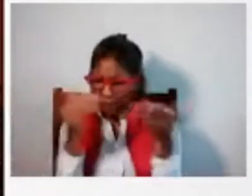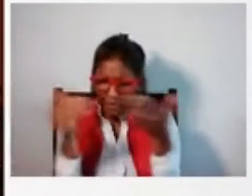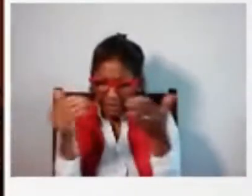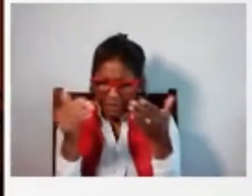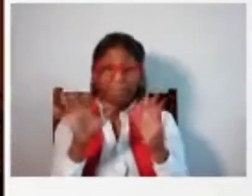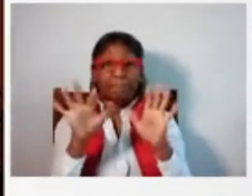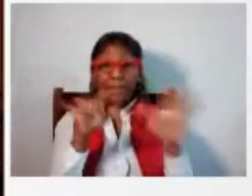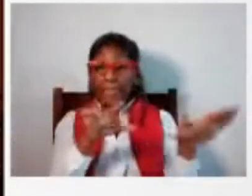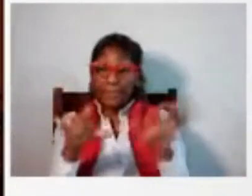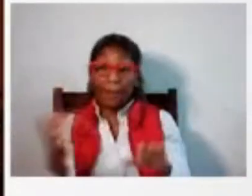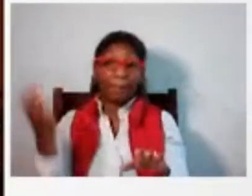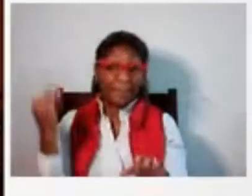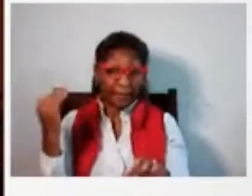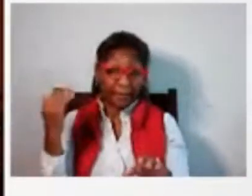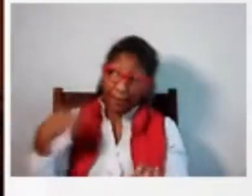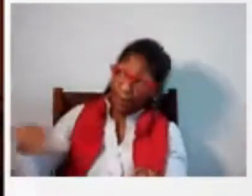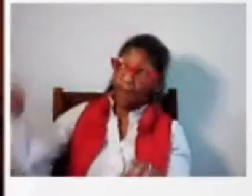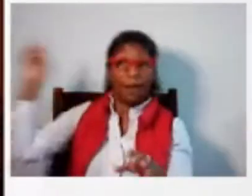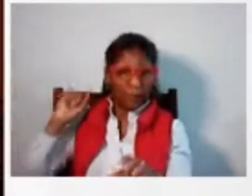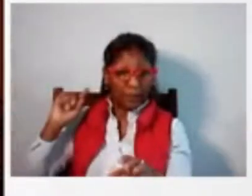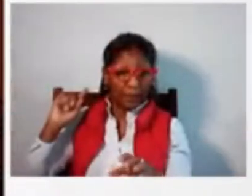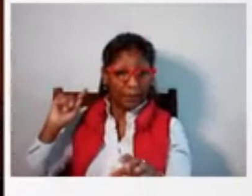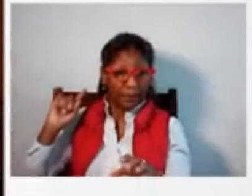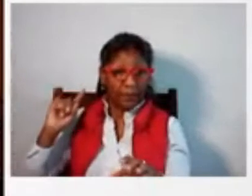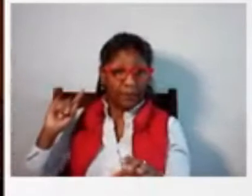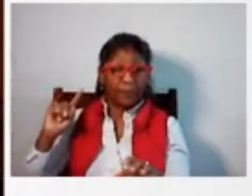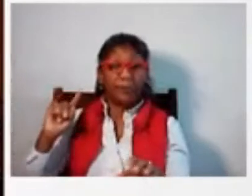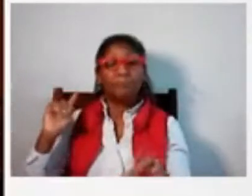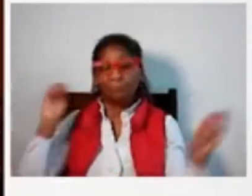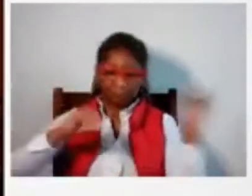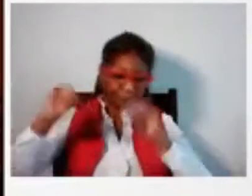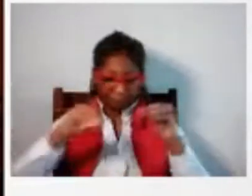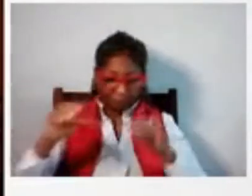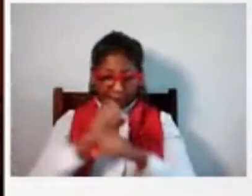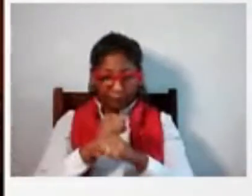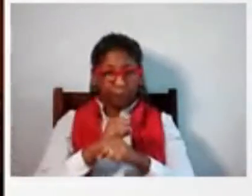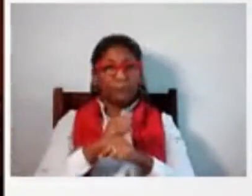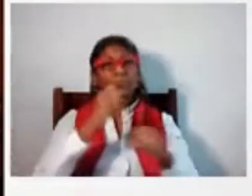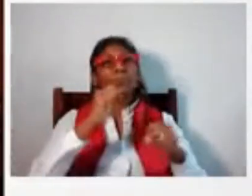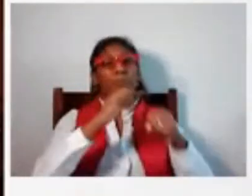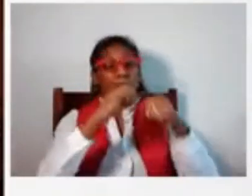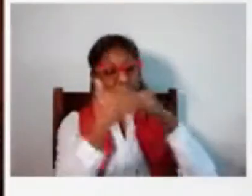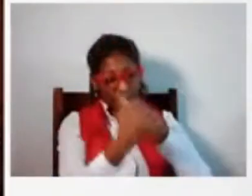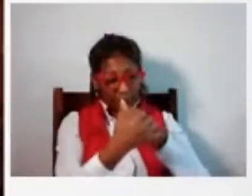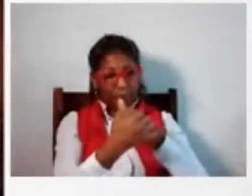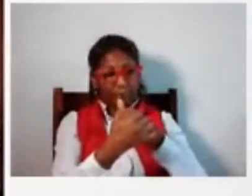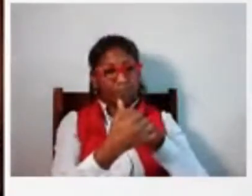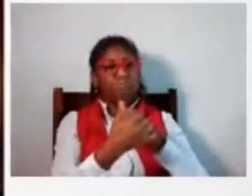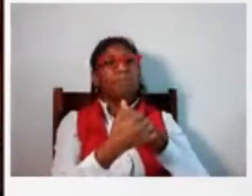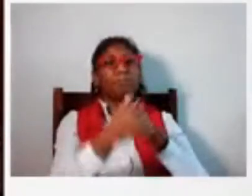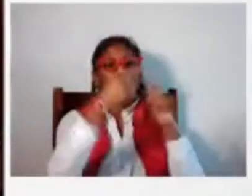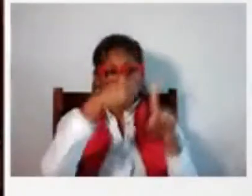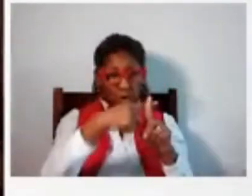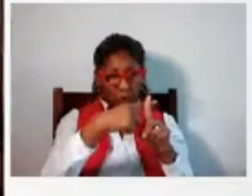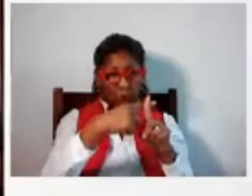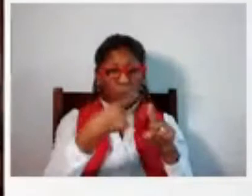da semana passada para a semana anterior, nós também teríamos que lançar os que foram confirmados nessa semana, mas que são da semana passada. Na